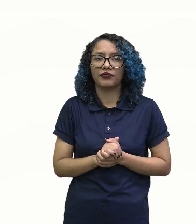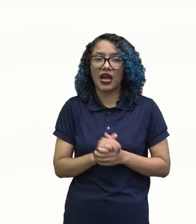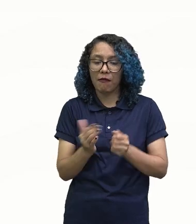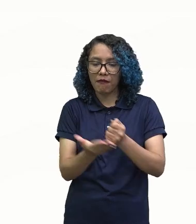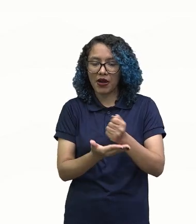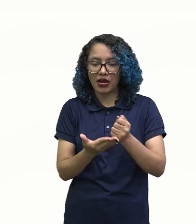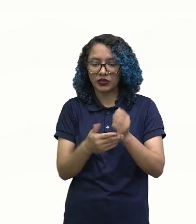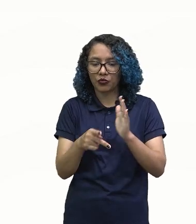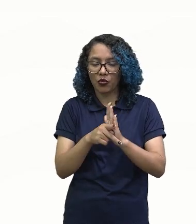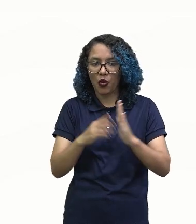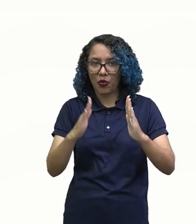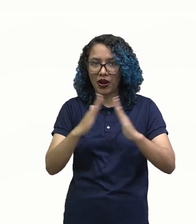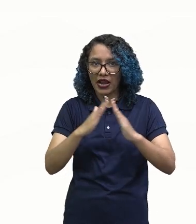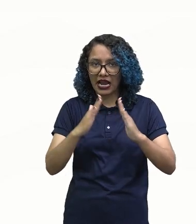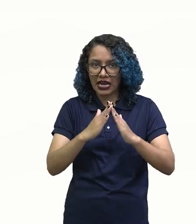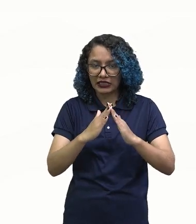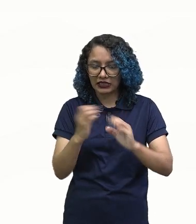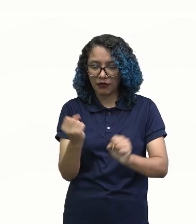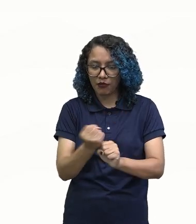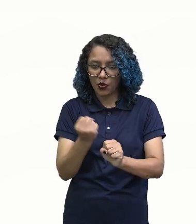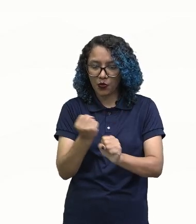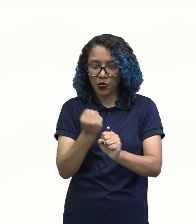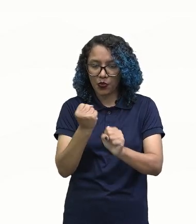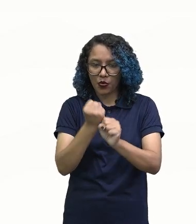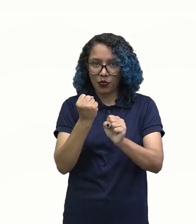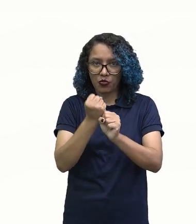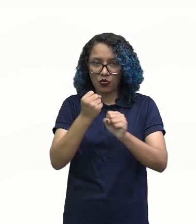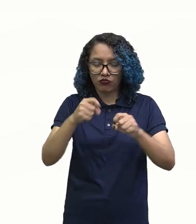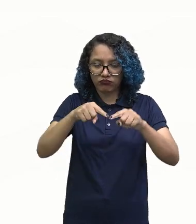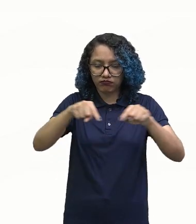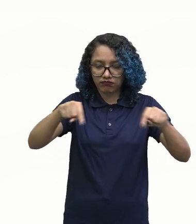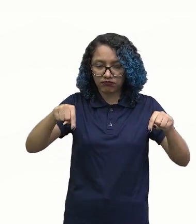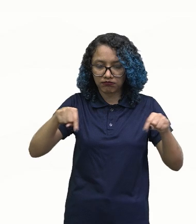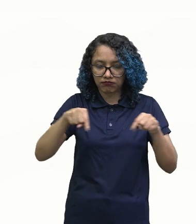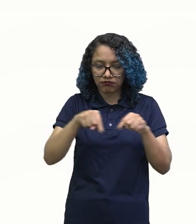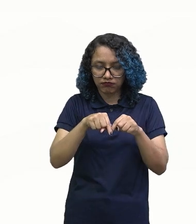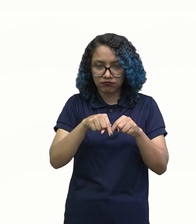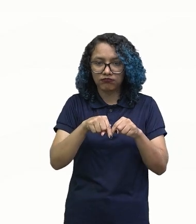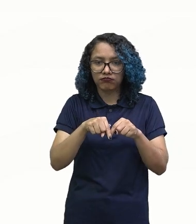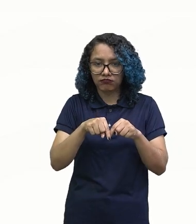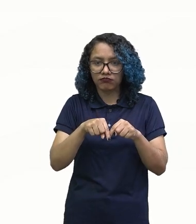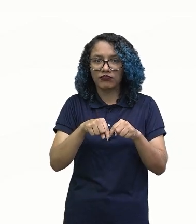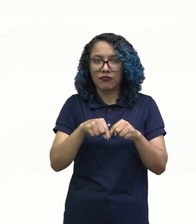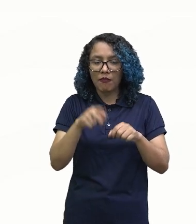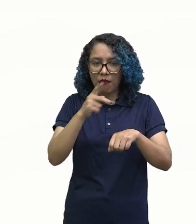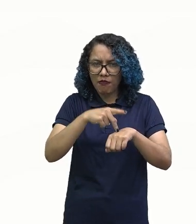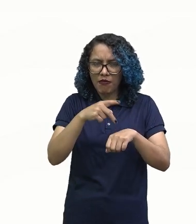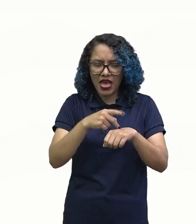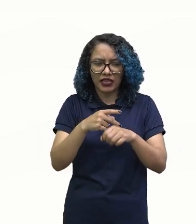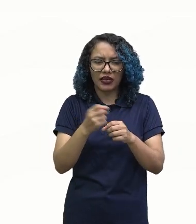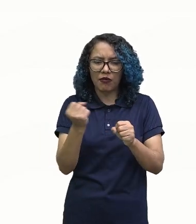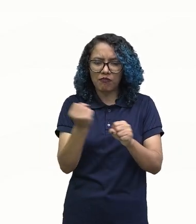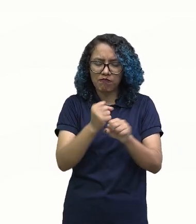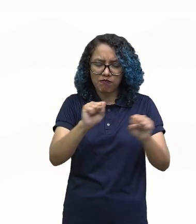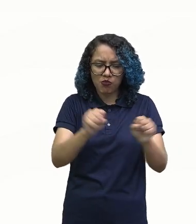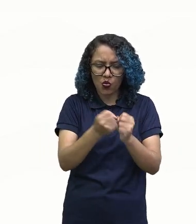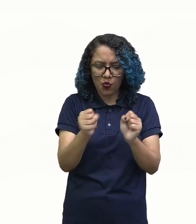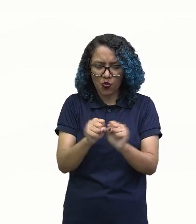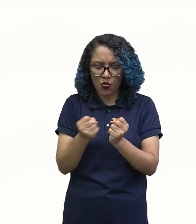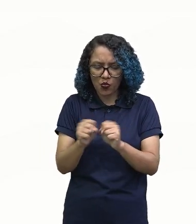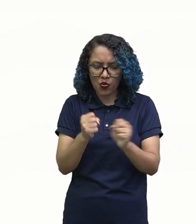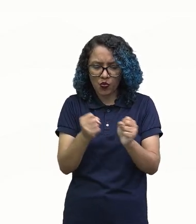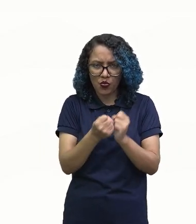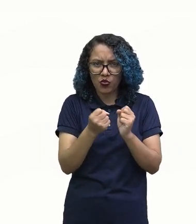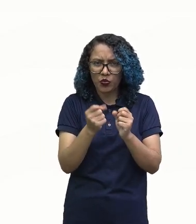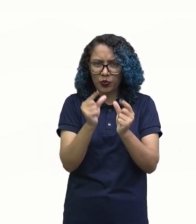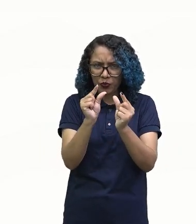casas. Então, o pedreiro tinha, né, esse profissional tinha um trabalho de quebrar essas pedras em partes menores, justamente